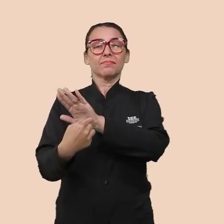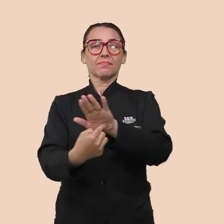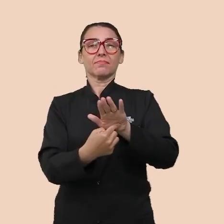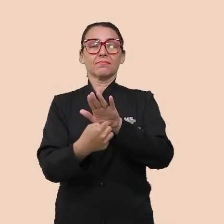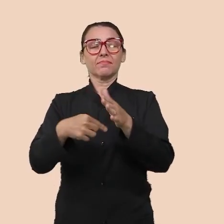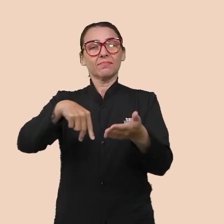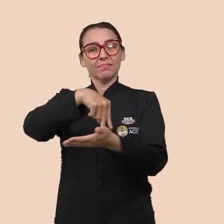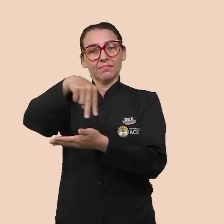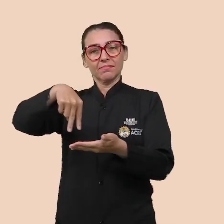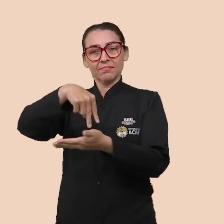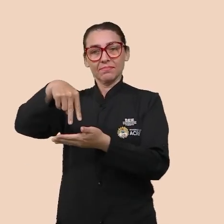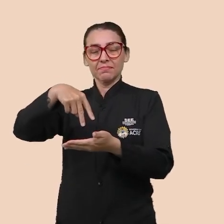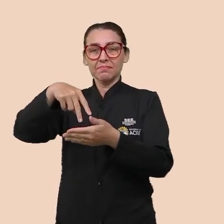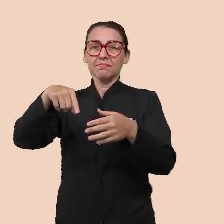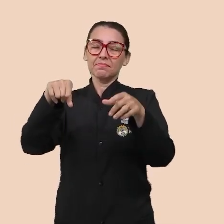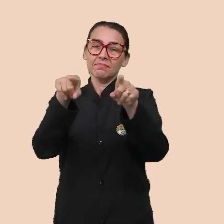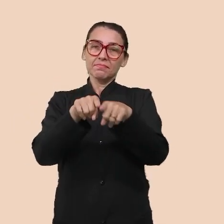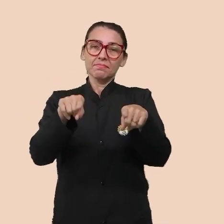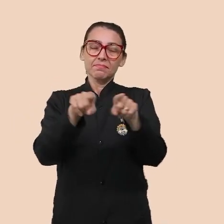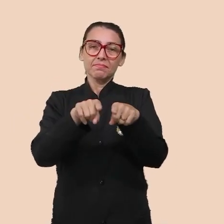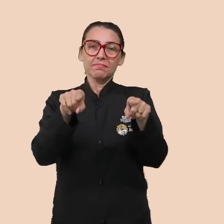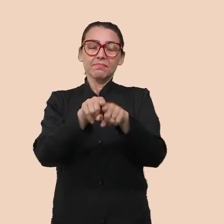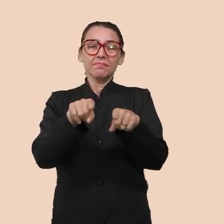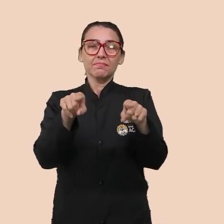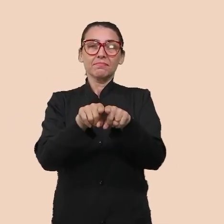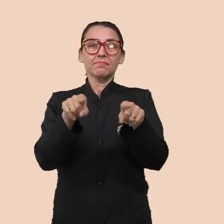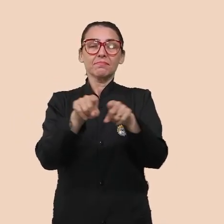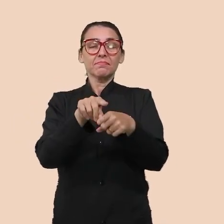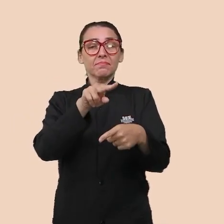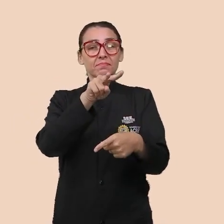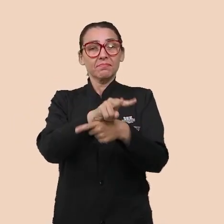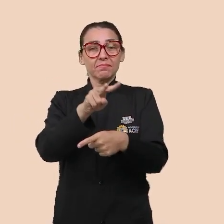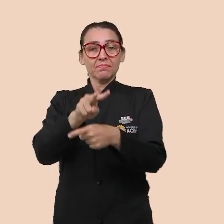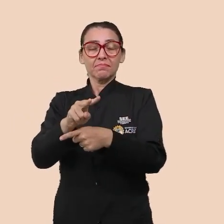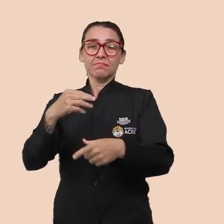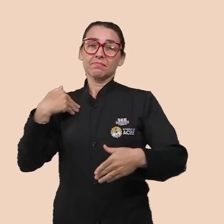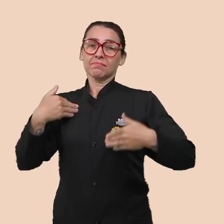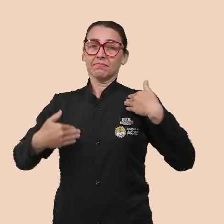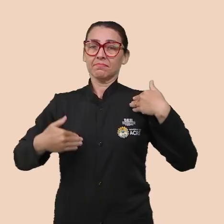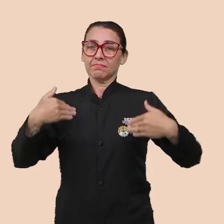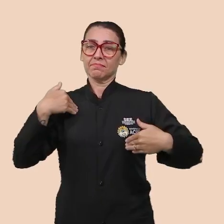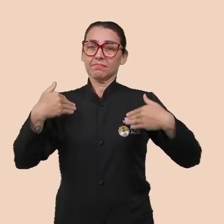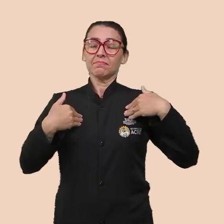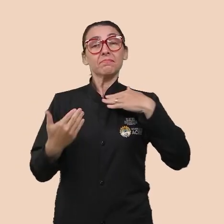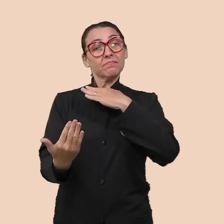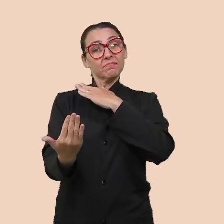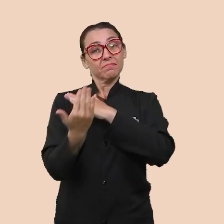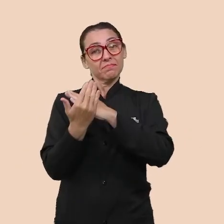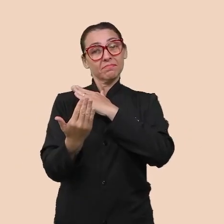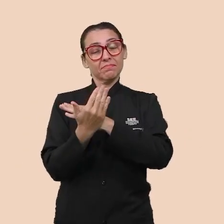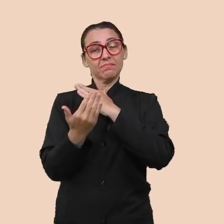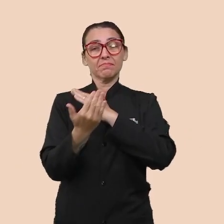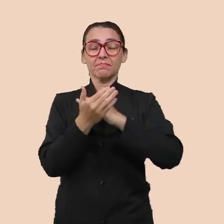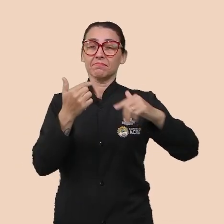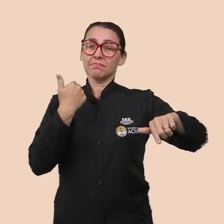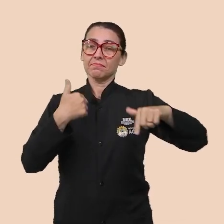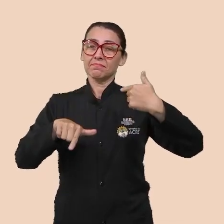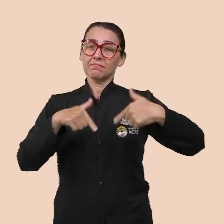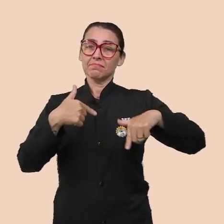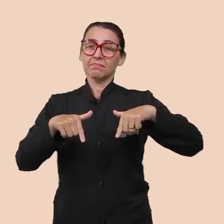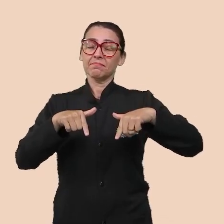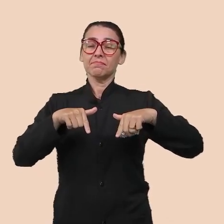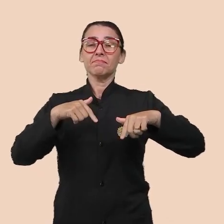apresentação de dança. Ela também cuida do nosso corpo, ajuda a gente a trabalhar